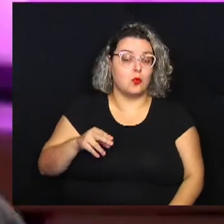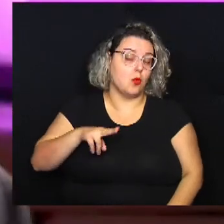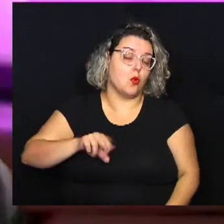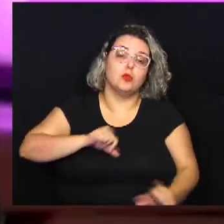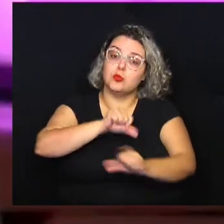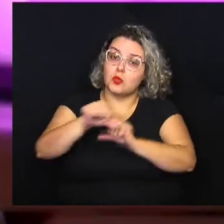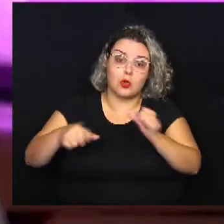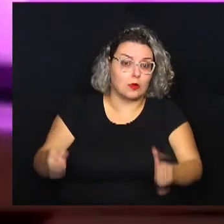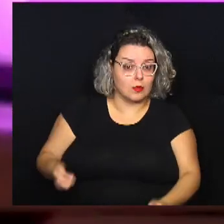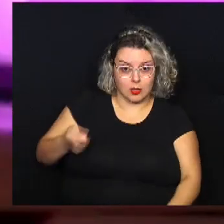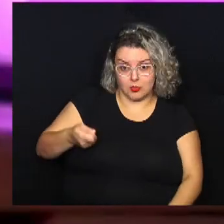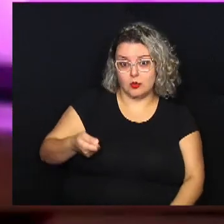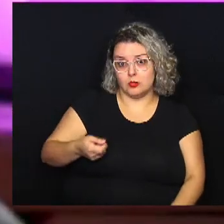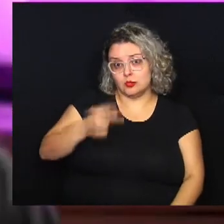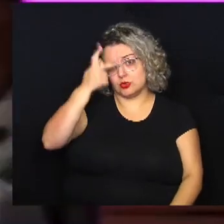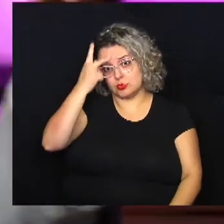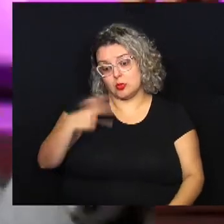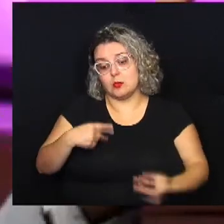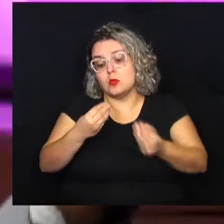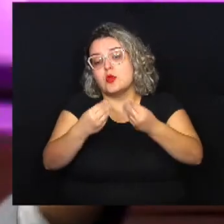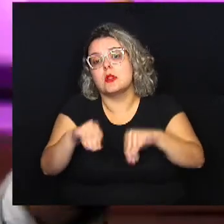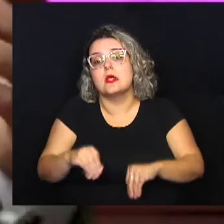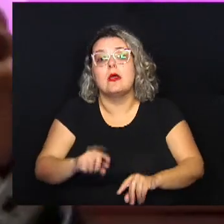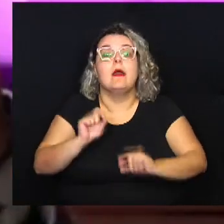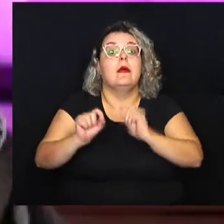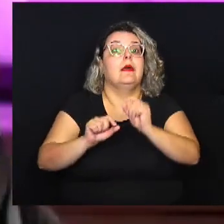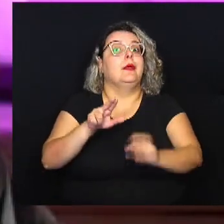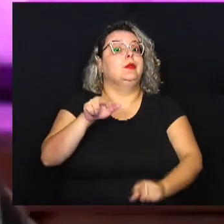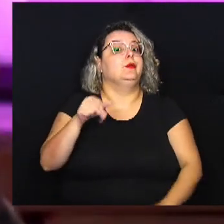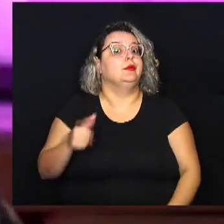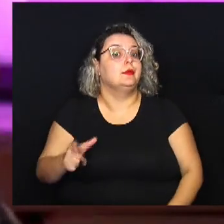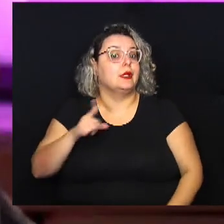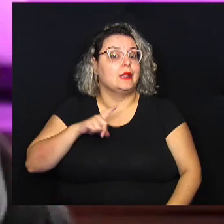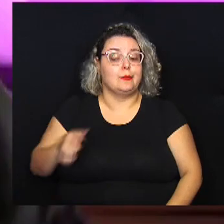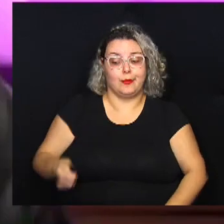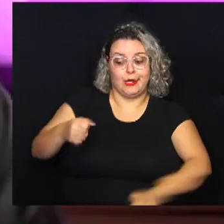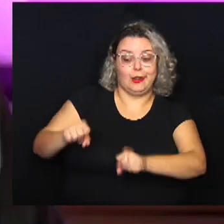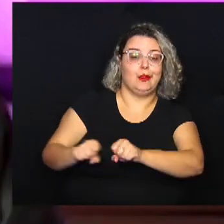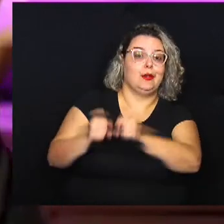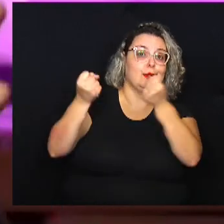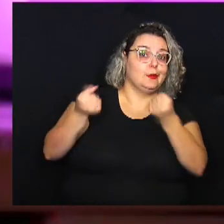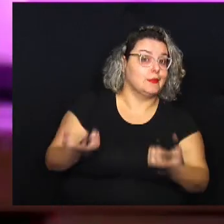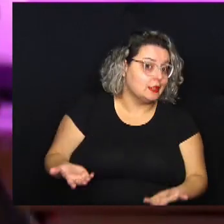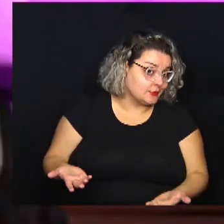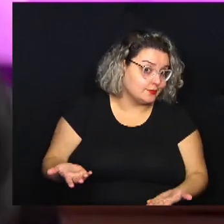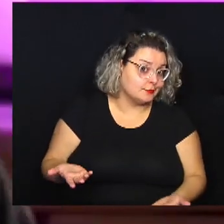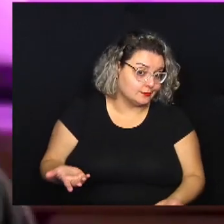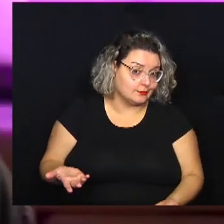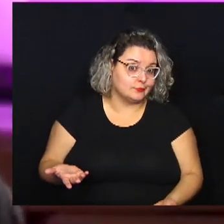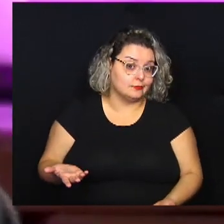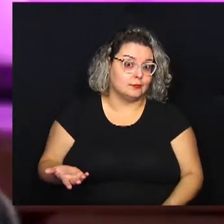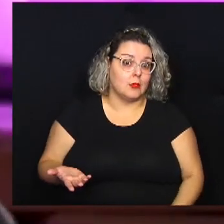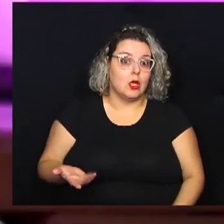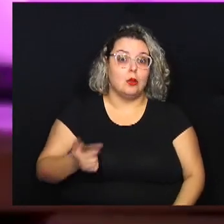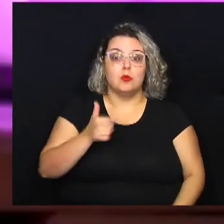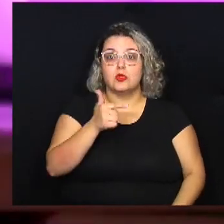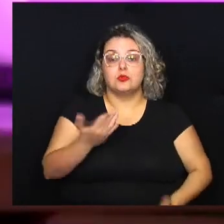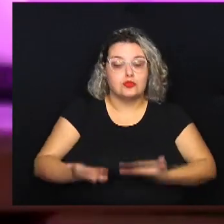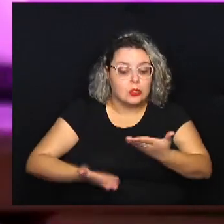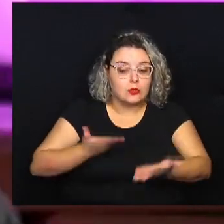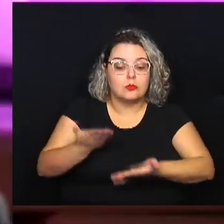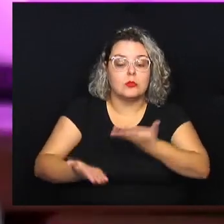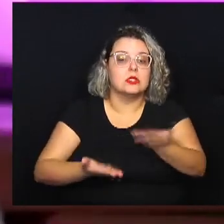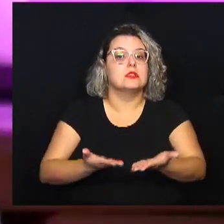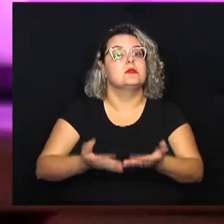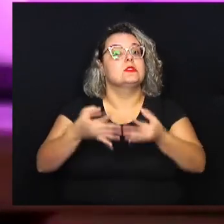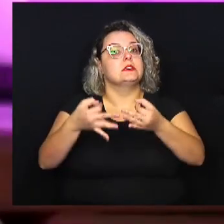falar dos próprios danos, Quem aqui nunca teve a mala danificada, quebrada, por uma má prestação no serviço